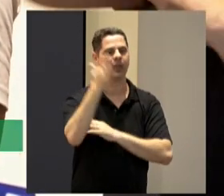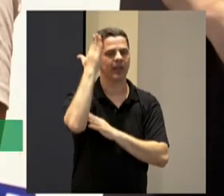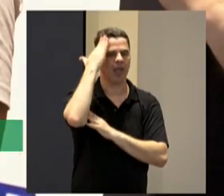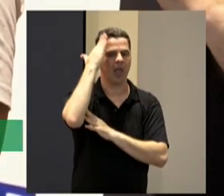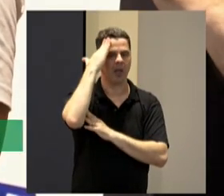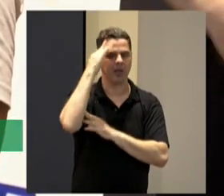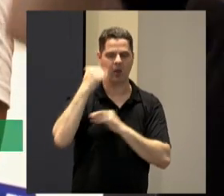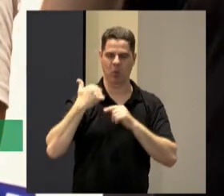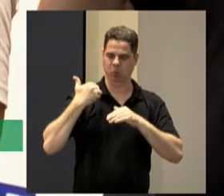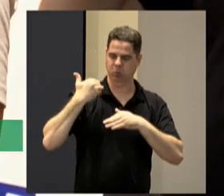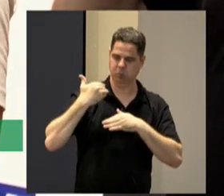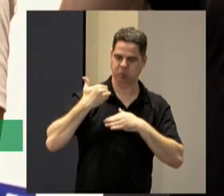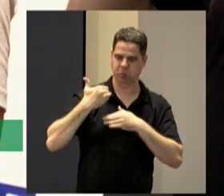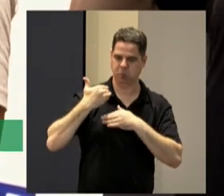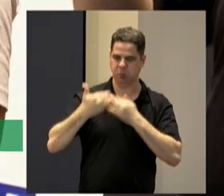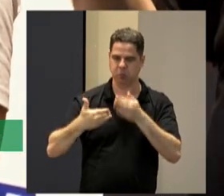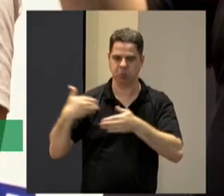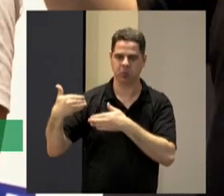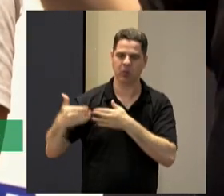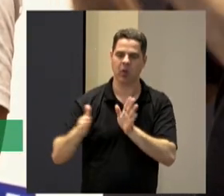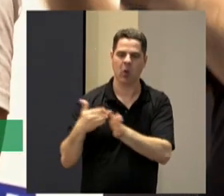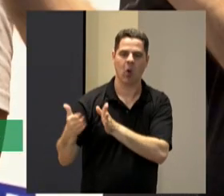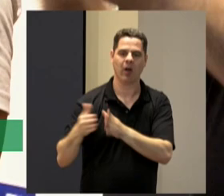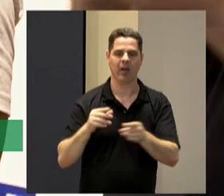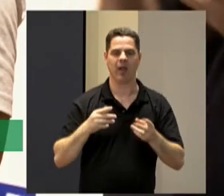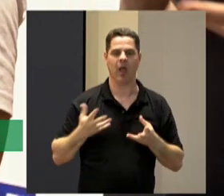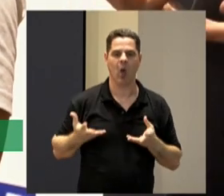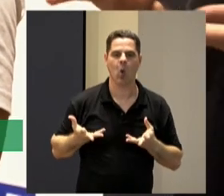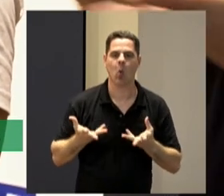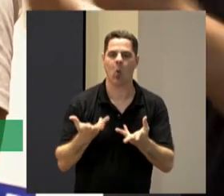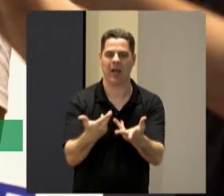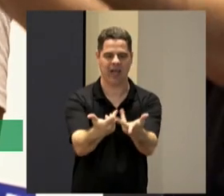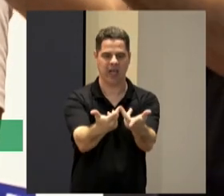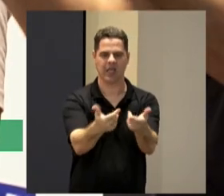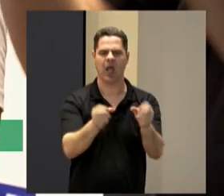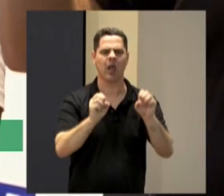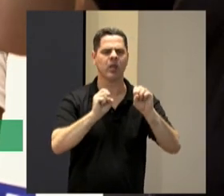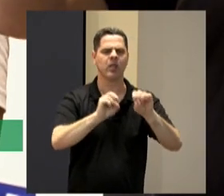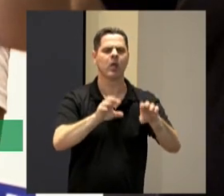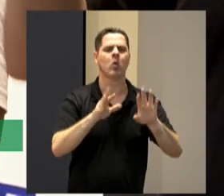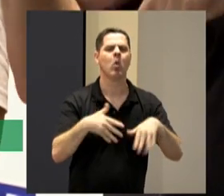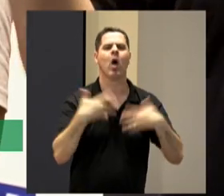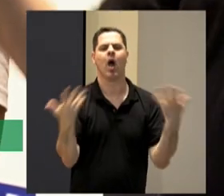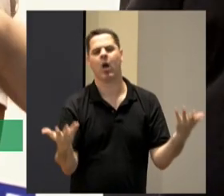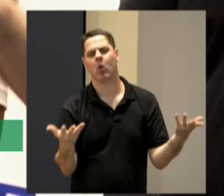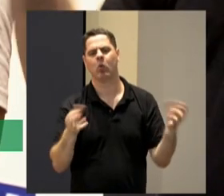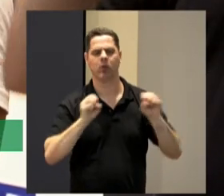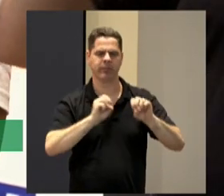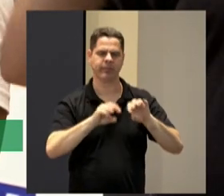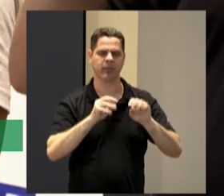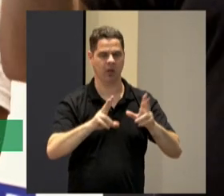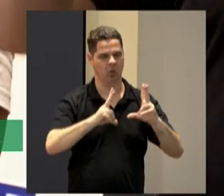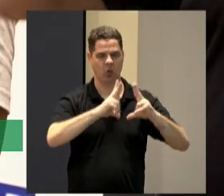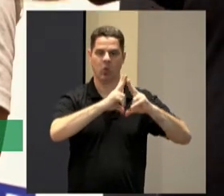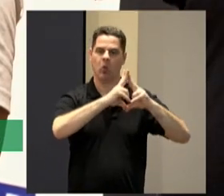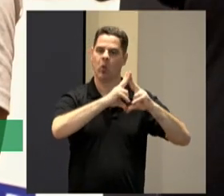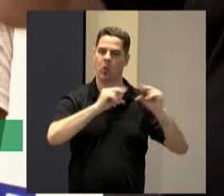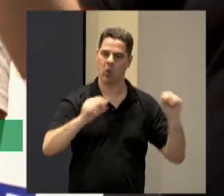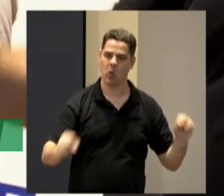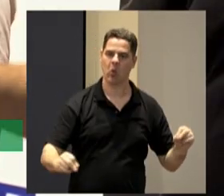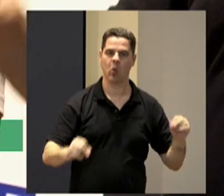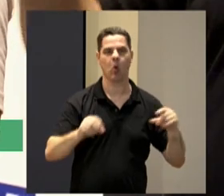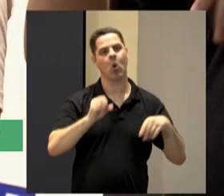seus desdobramentos, no sentido da qualidade de ensino que estamos oferecendo na nossa rede. Florianópolis e